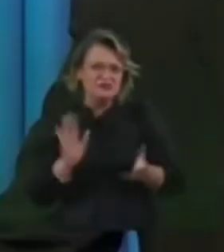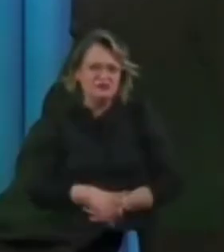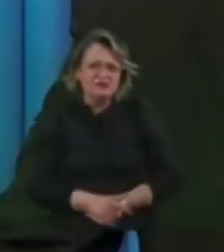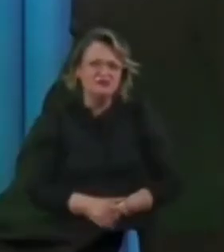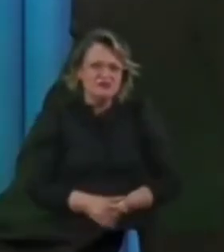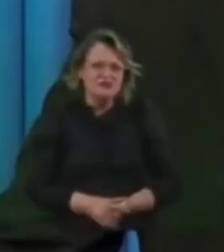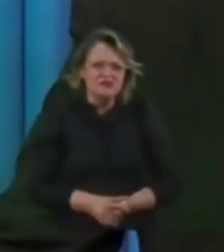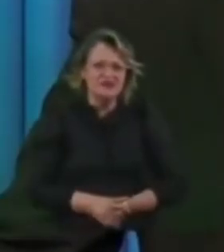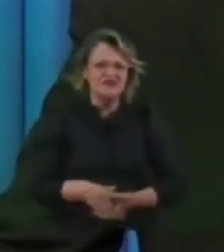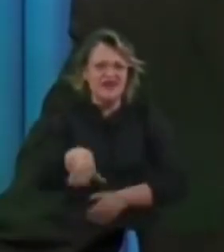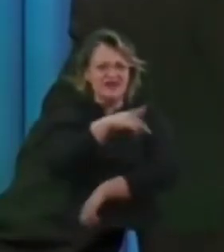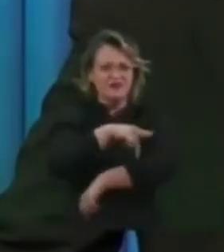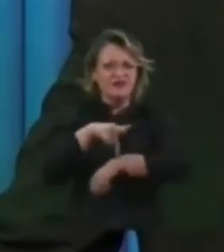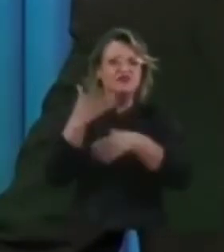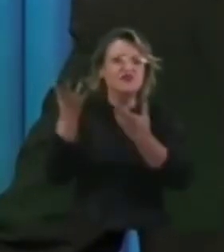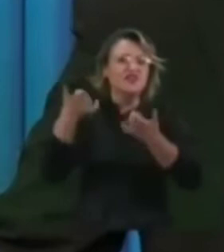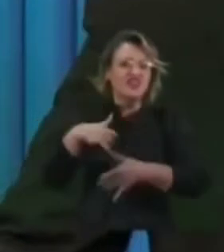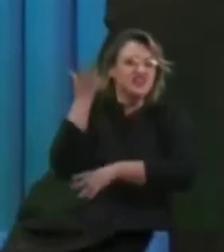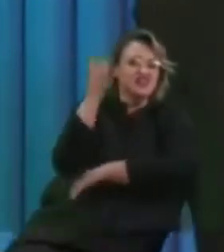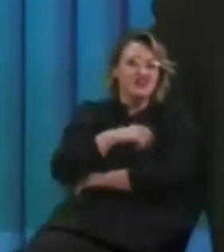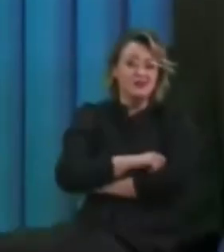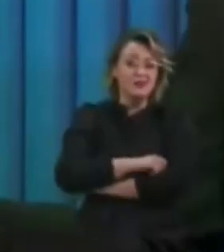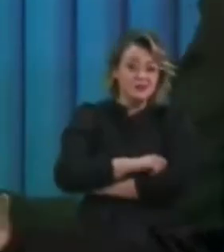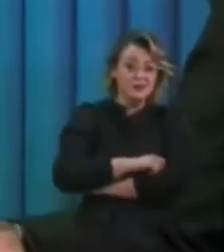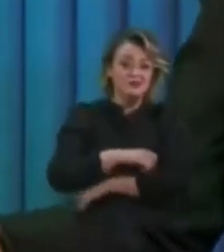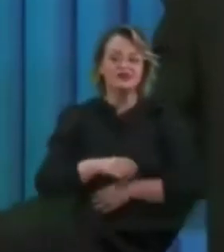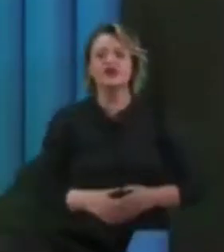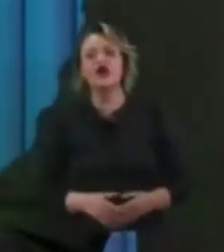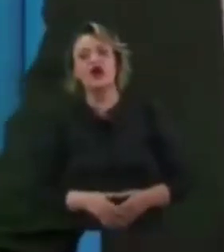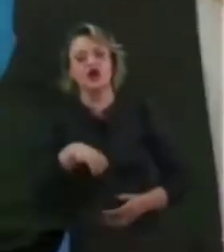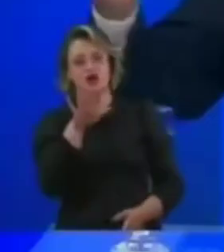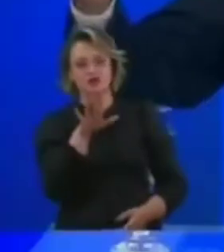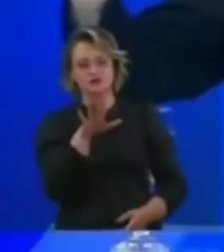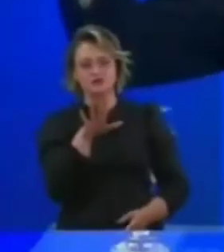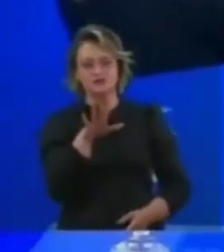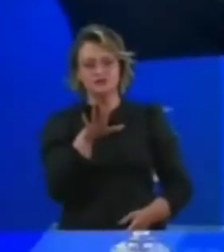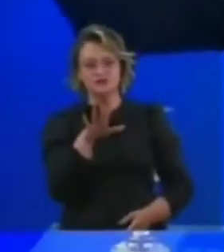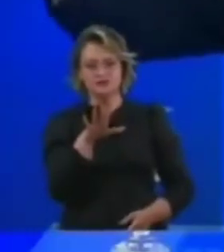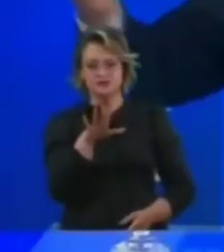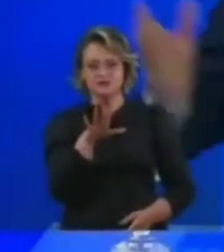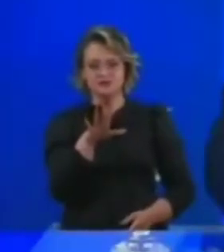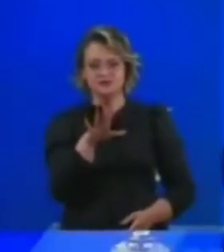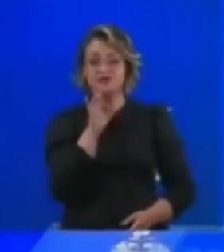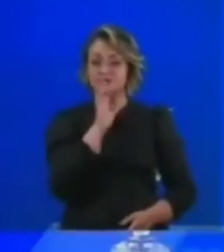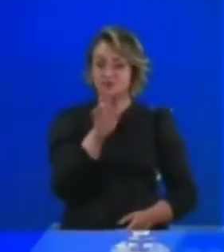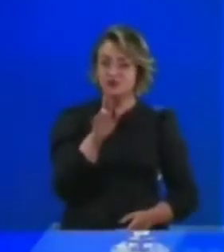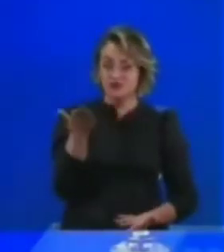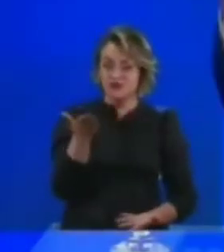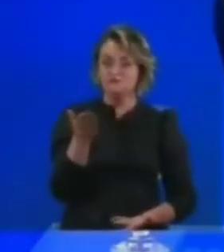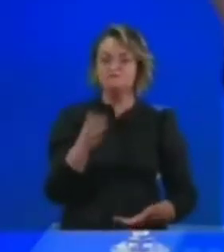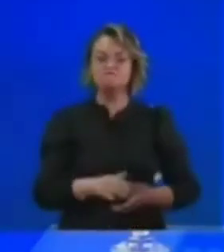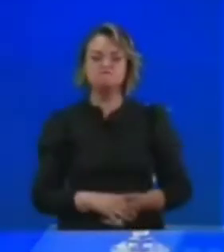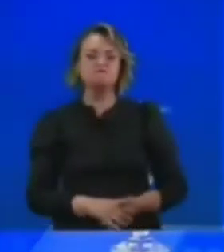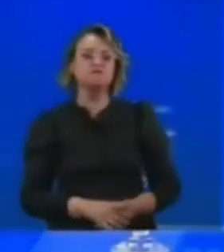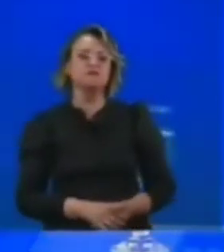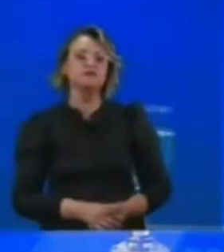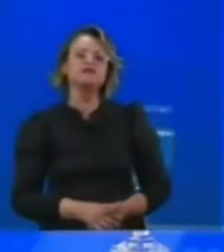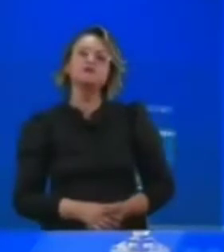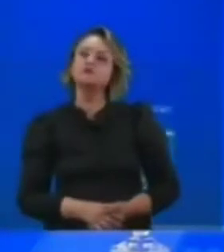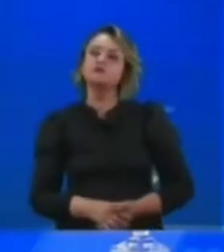referencial teórico da pedagogia? Explica para a gente aí o que que é a ideologia de gênero. Primeiro que o presidente, que o Candidato, senhor. nós vamos contar então o seu tempo de réplica a partir de agora, Réplica, tá? réplica. Por favor, por